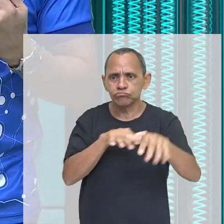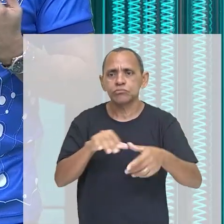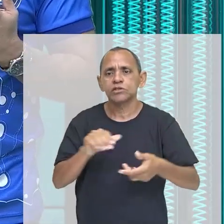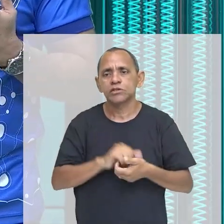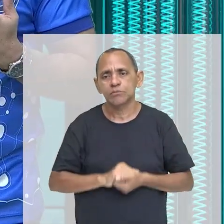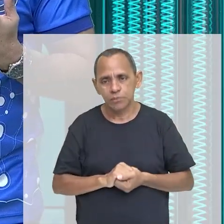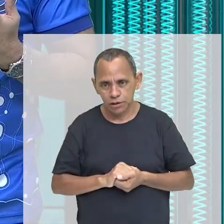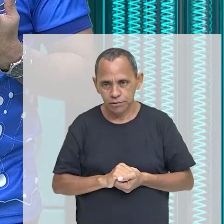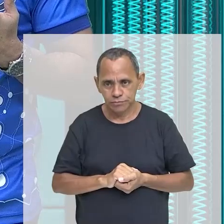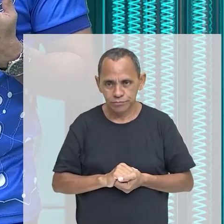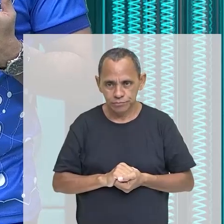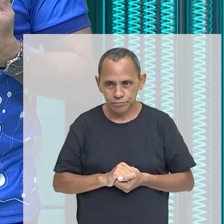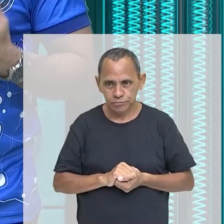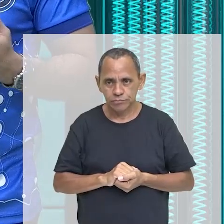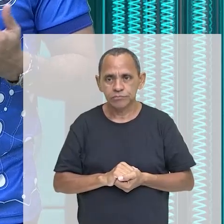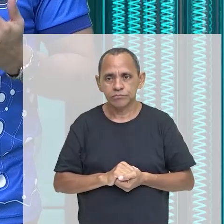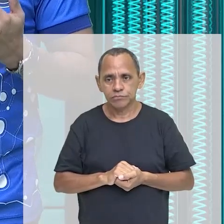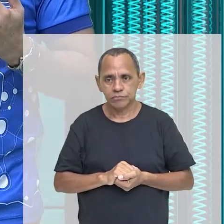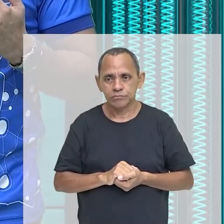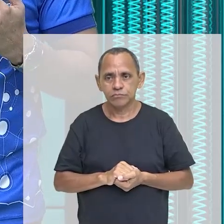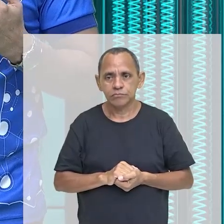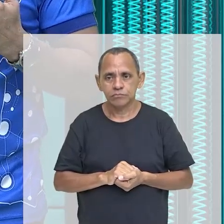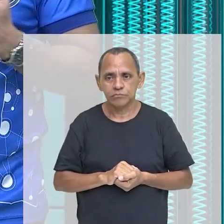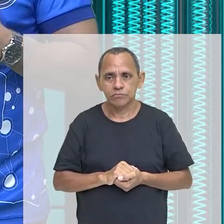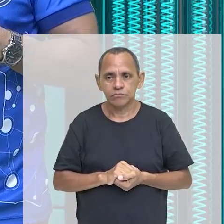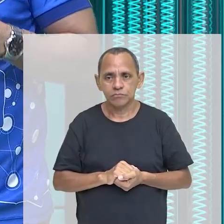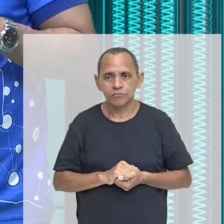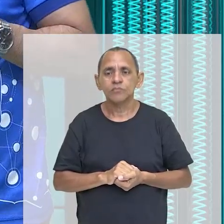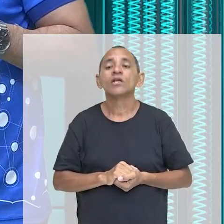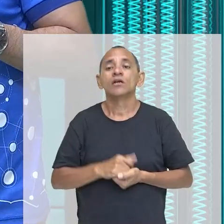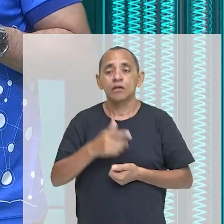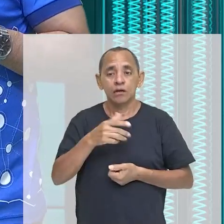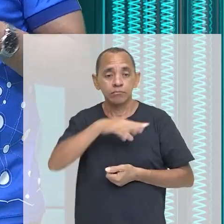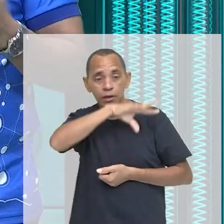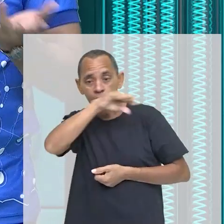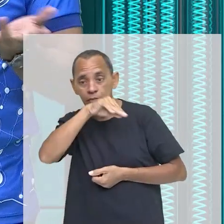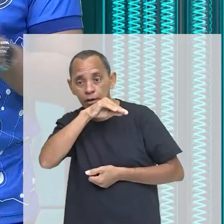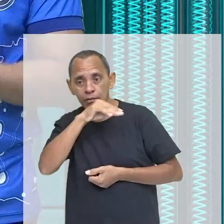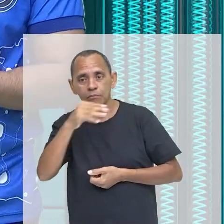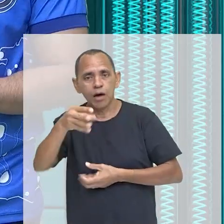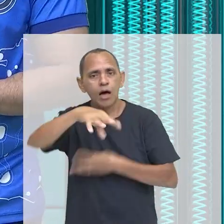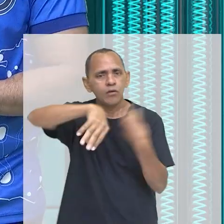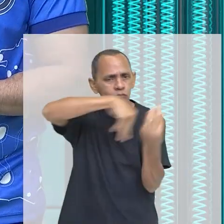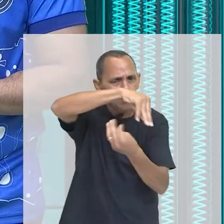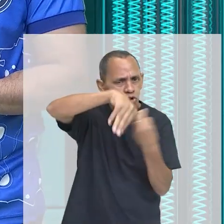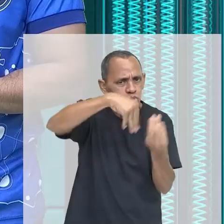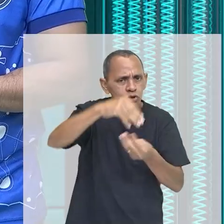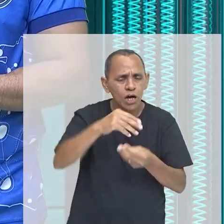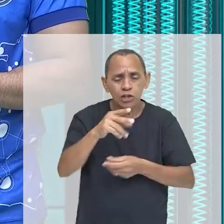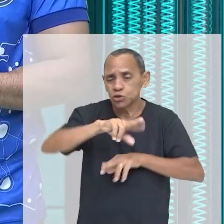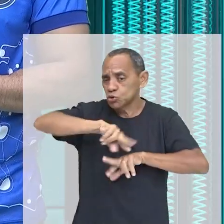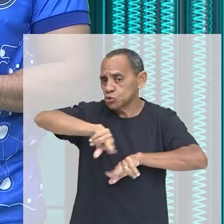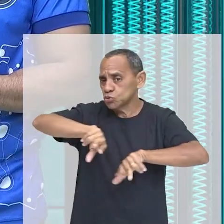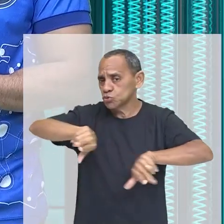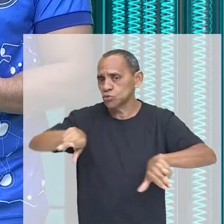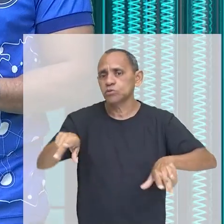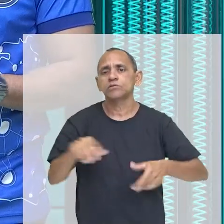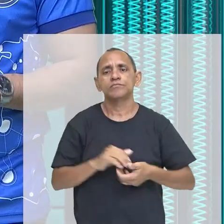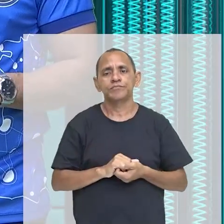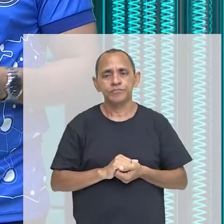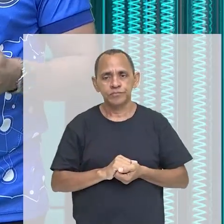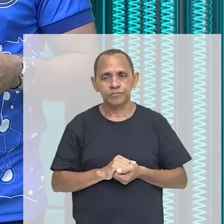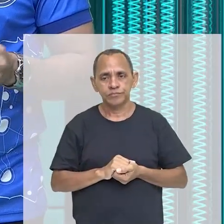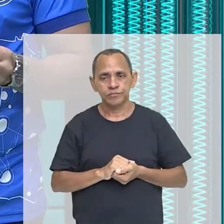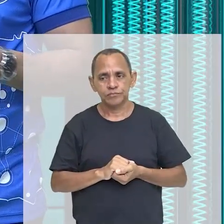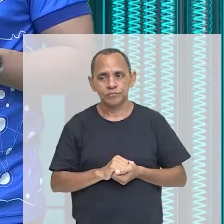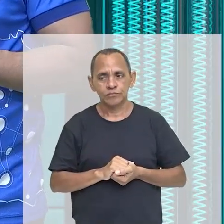vezes ou só a linguagem não verbal, ou então a linguagem verbal e não verbal, ou por vezes só a linguagem verbal.